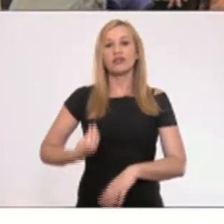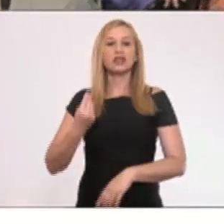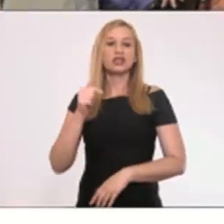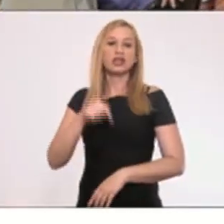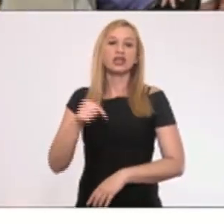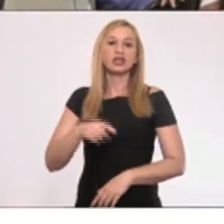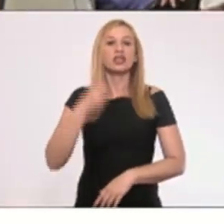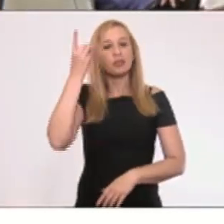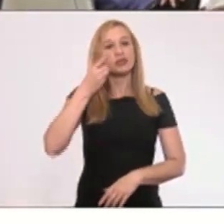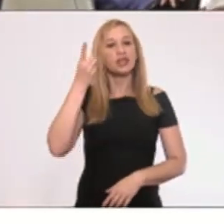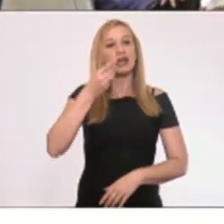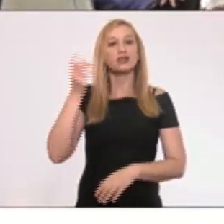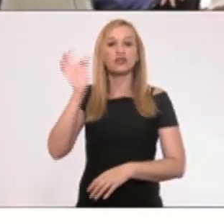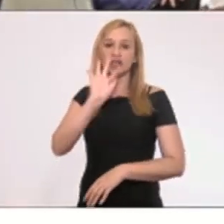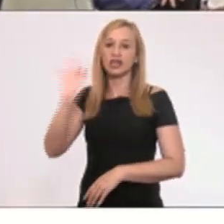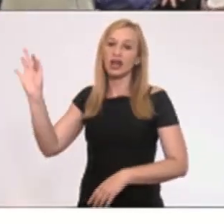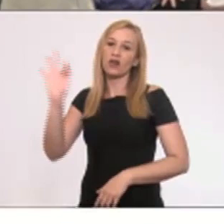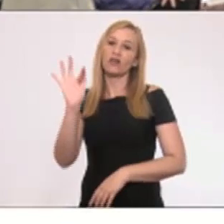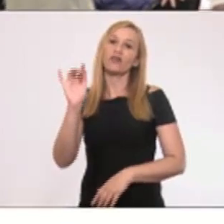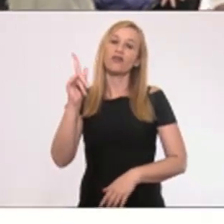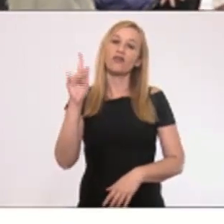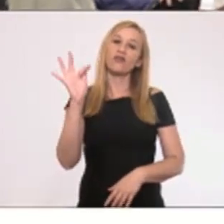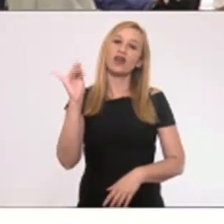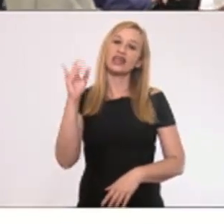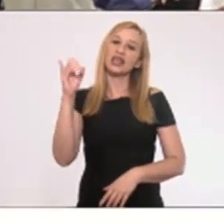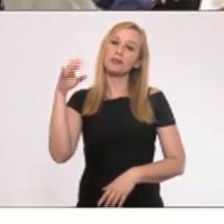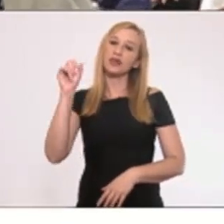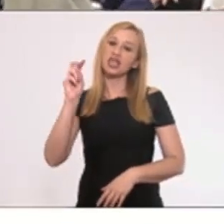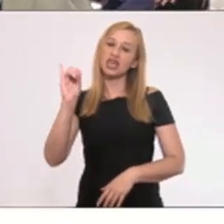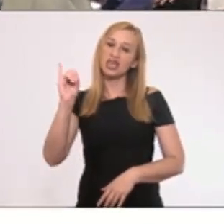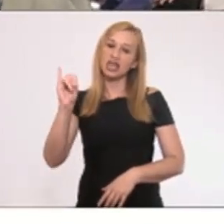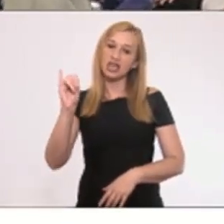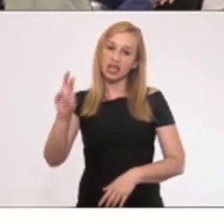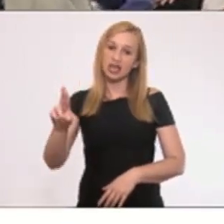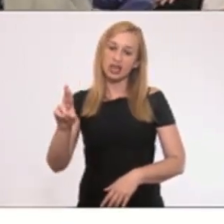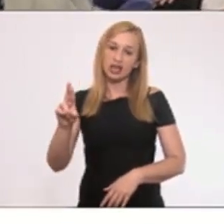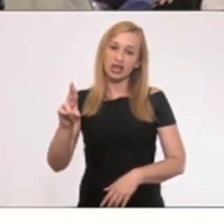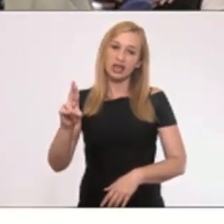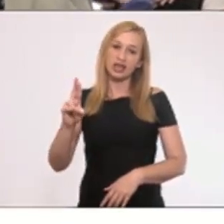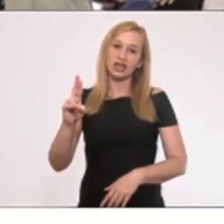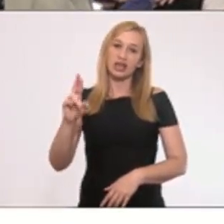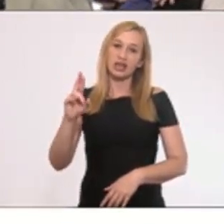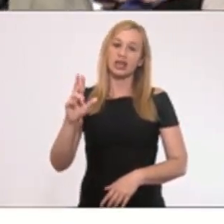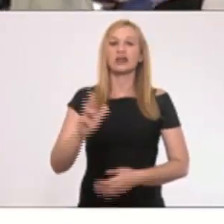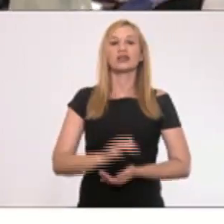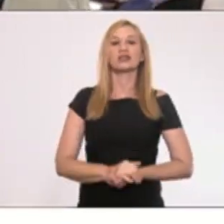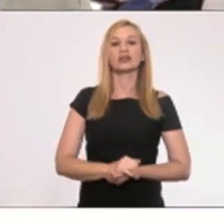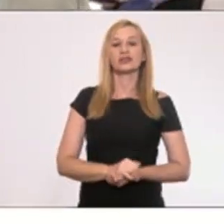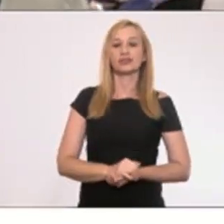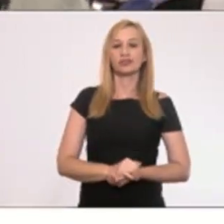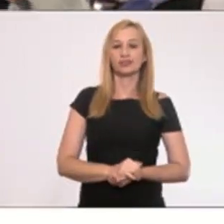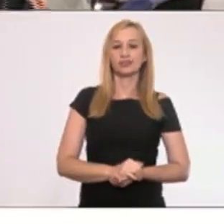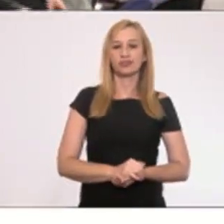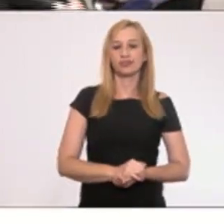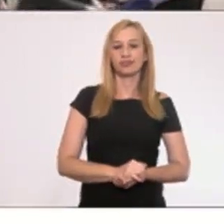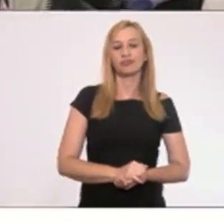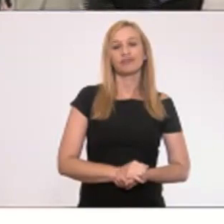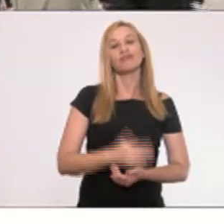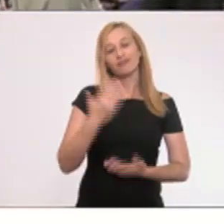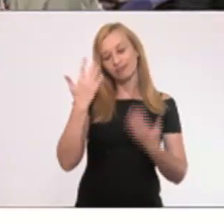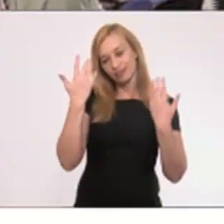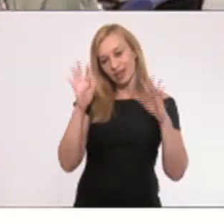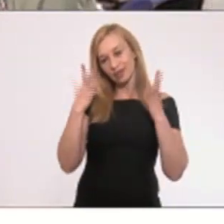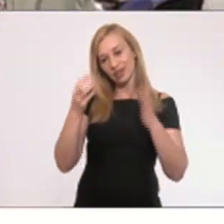deputado federal Vladimir Garotinho, que está hoje nos dando a honra da presença aqui na Assembleia Legislativa do Estado. Parabéns,